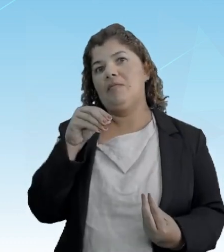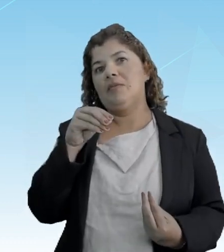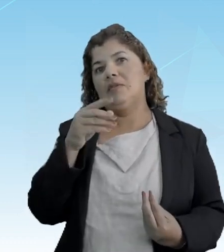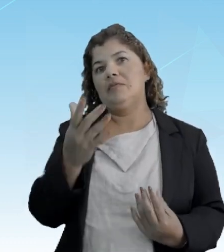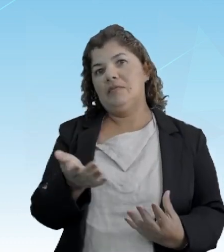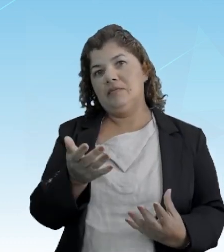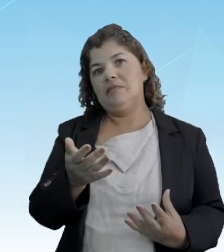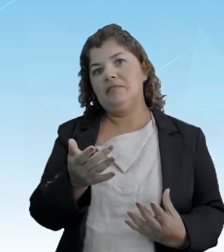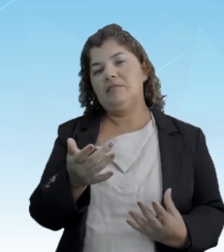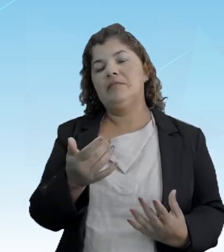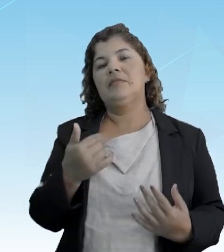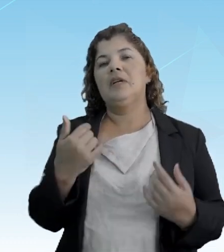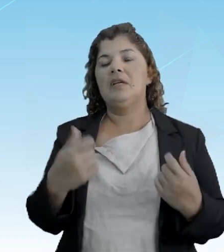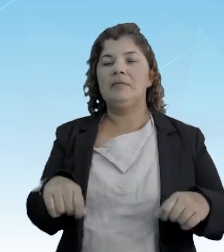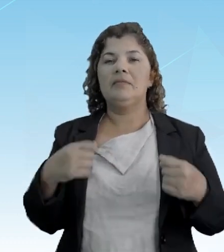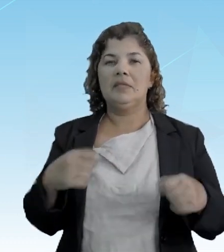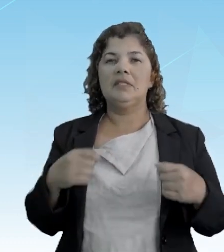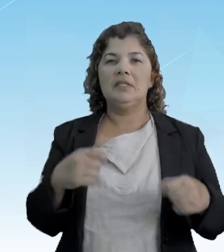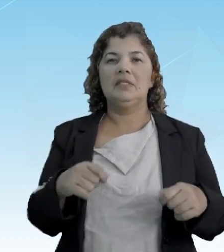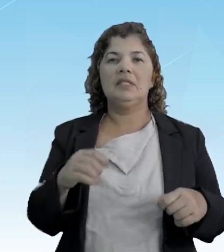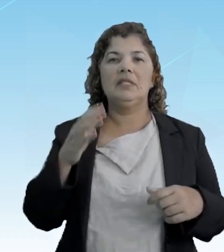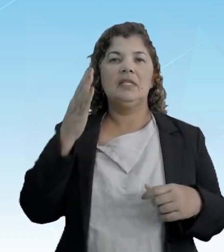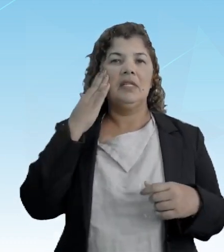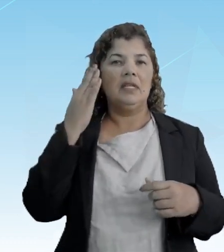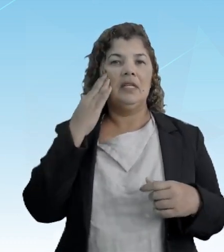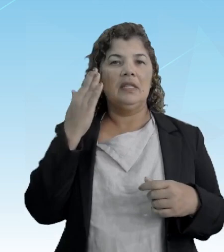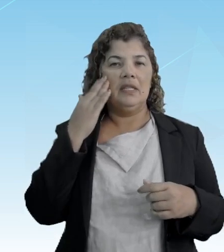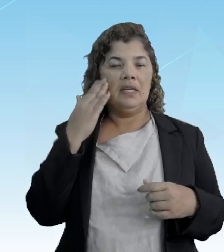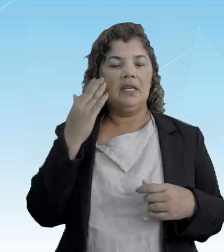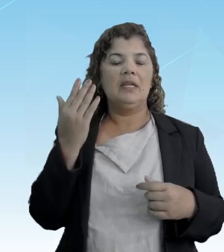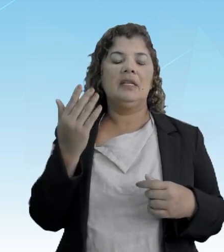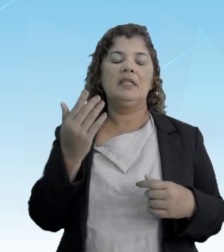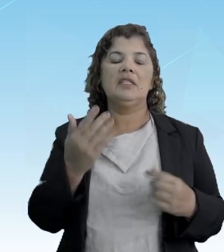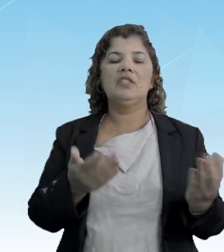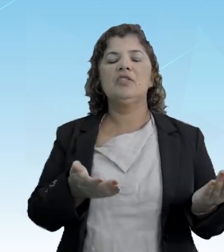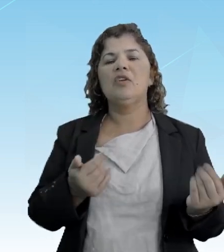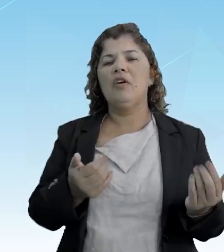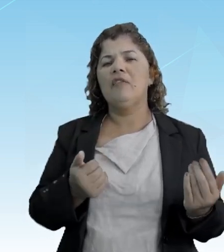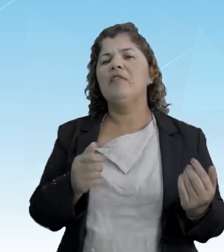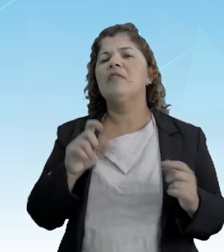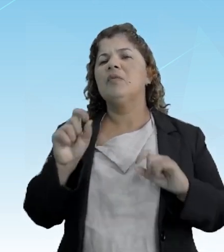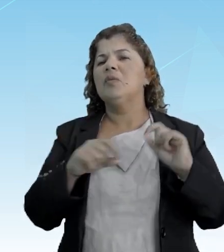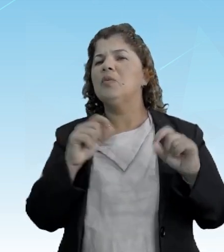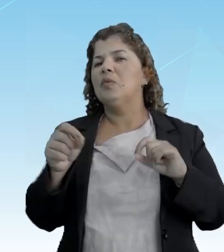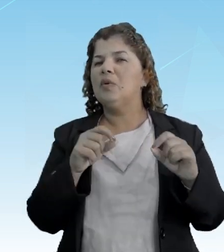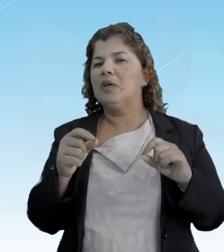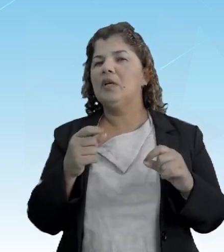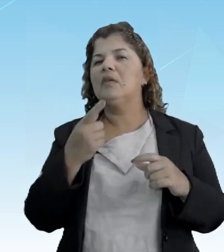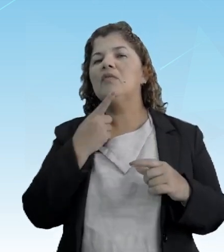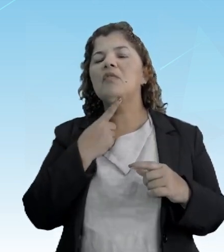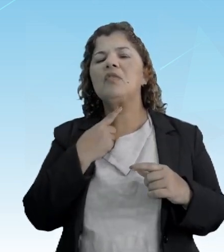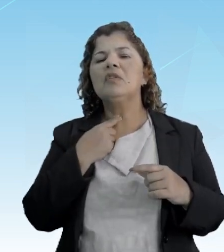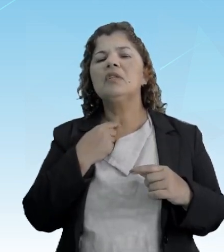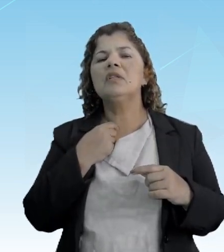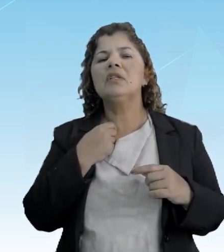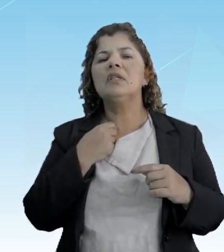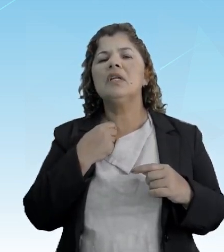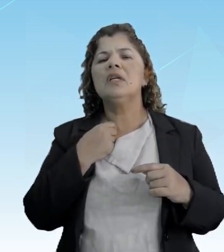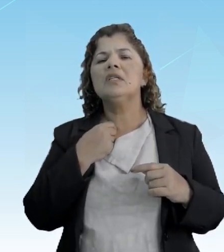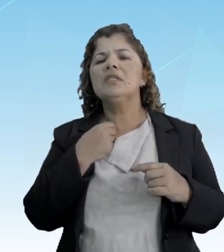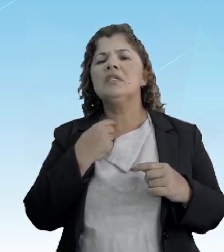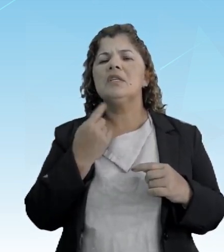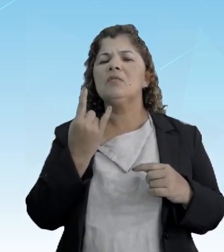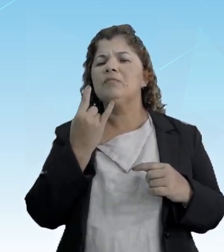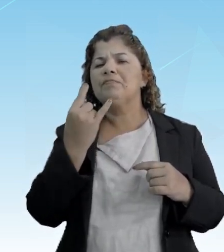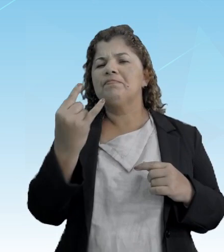é importante que nós entendamos, desde jovem, nós façamos perguntas. O que é que me atrai? O que é que me deixa... o